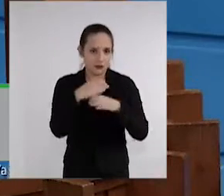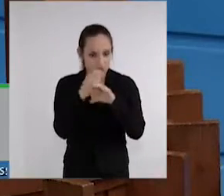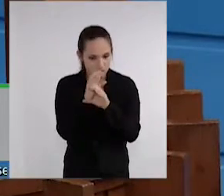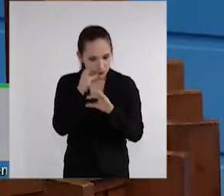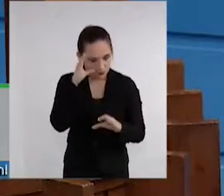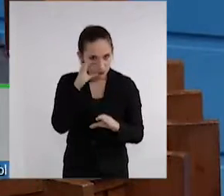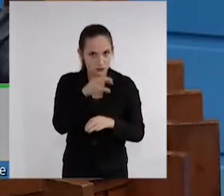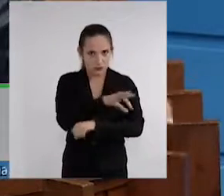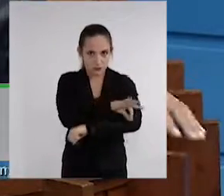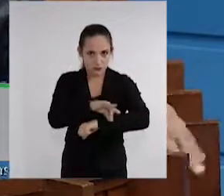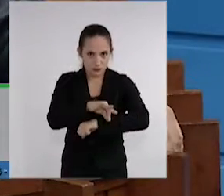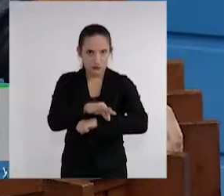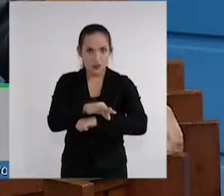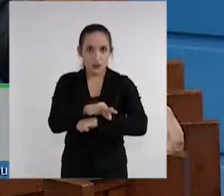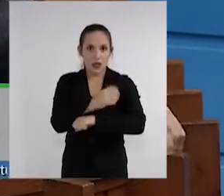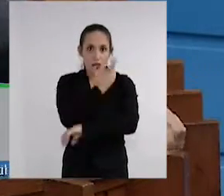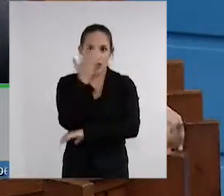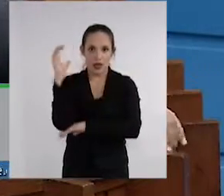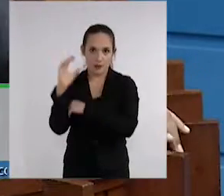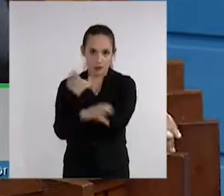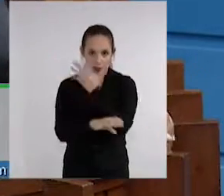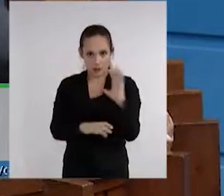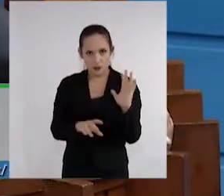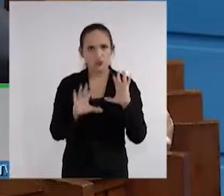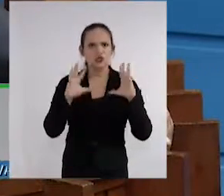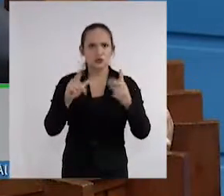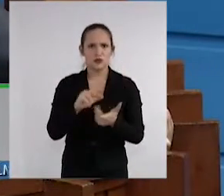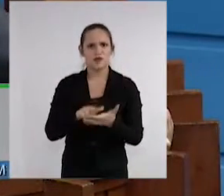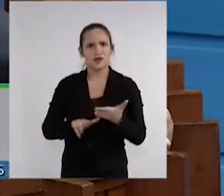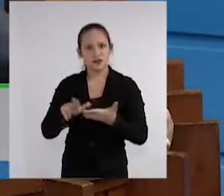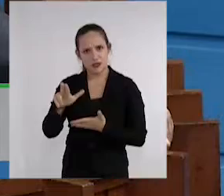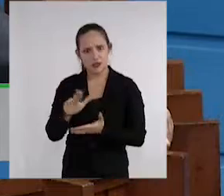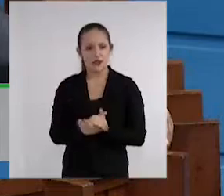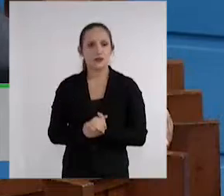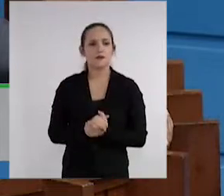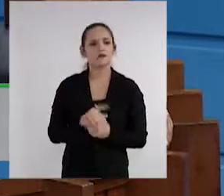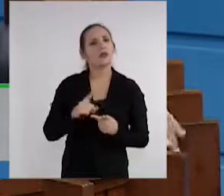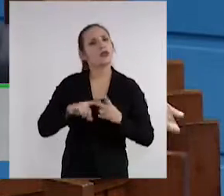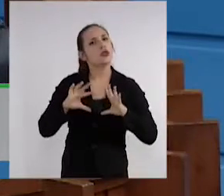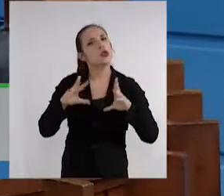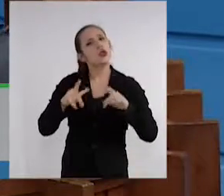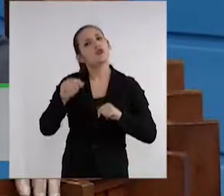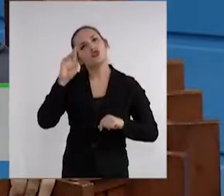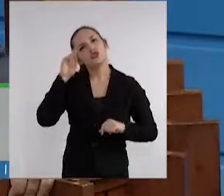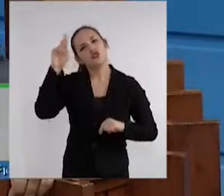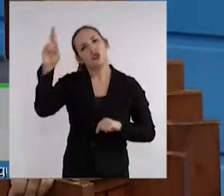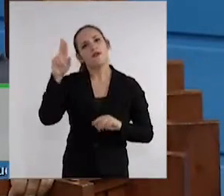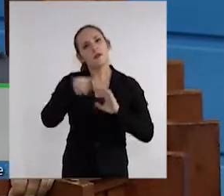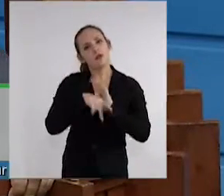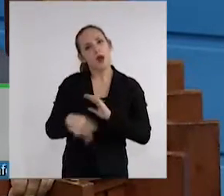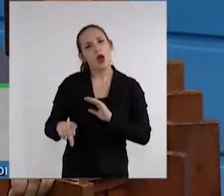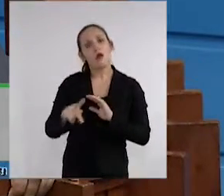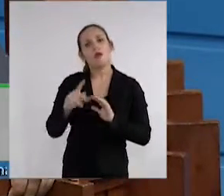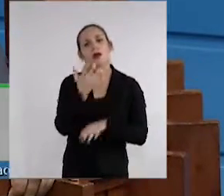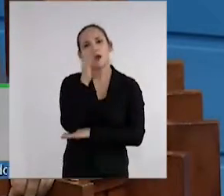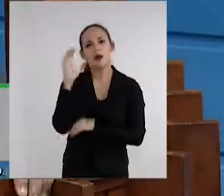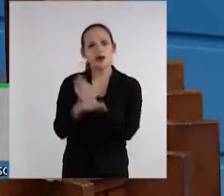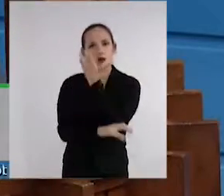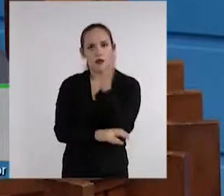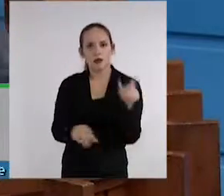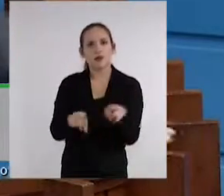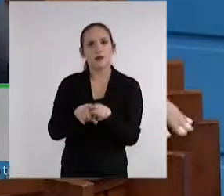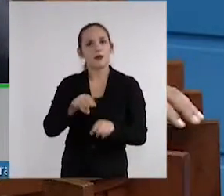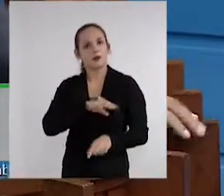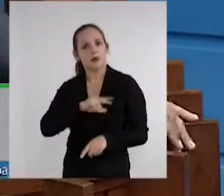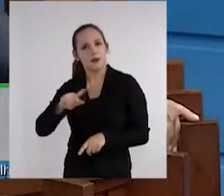as universidades aqui do nosso estado, foram convidados, todas as autoridades ligadas ao meio ambiente, ao Ministério Público, na